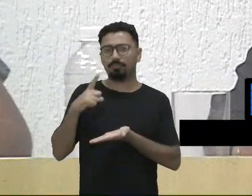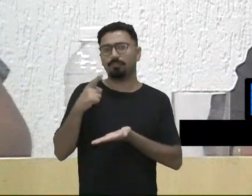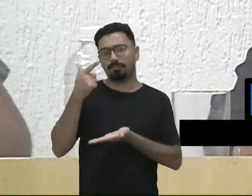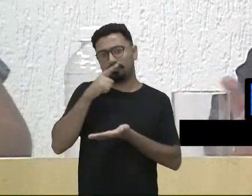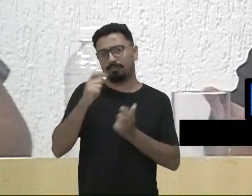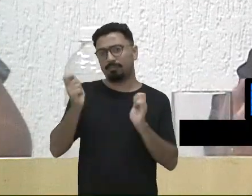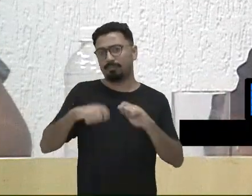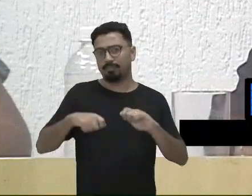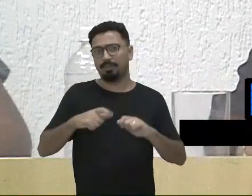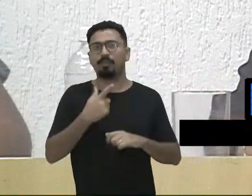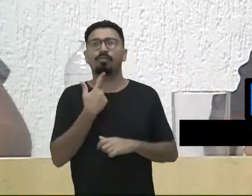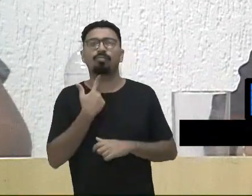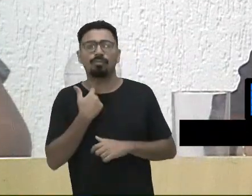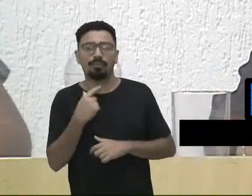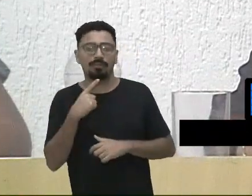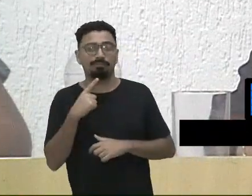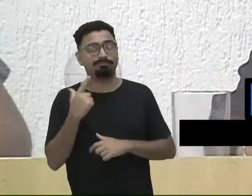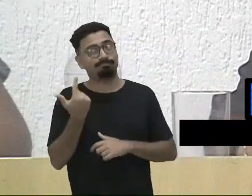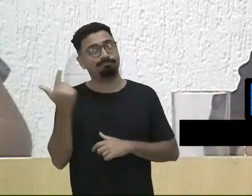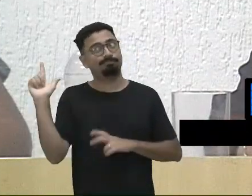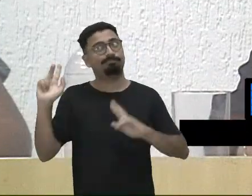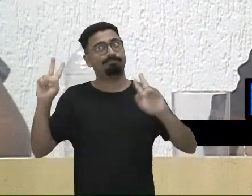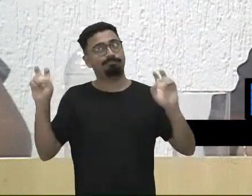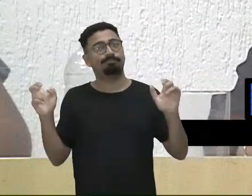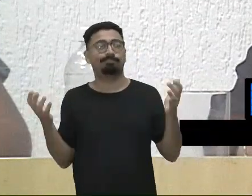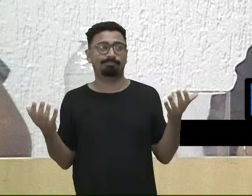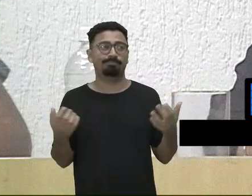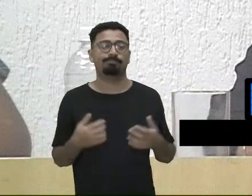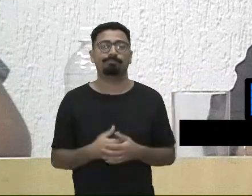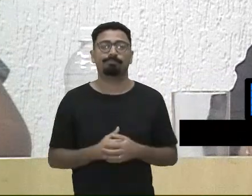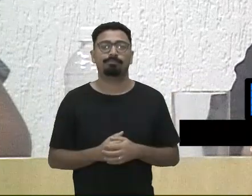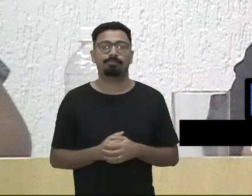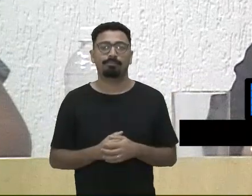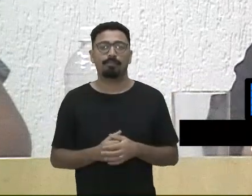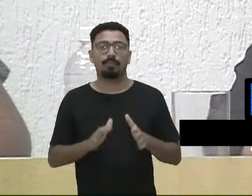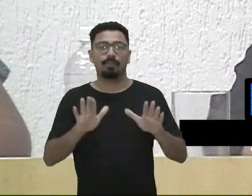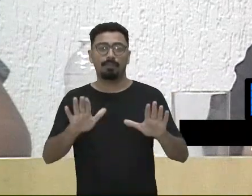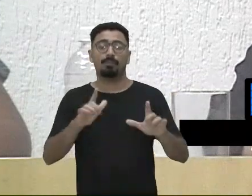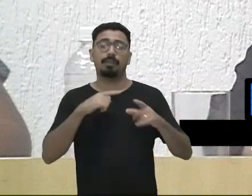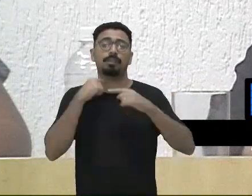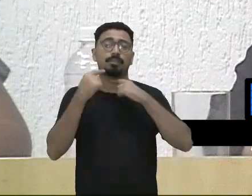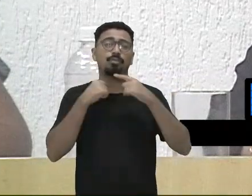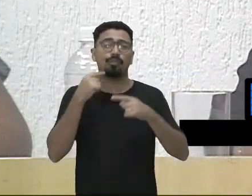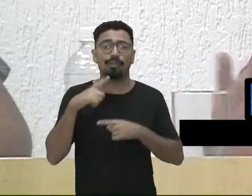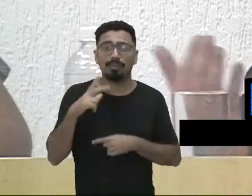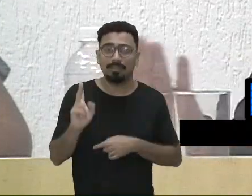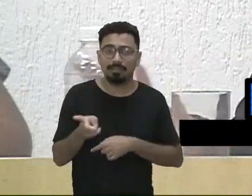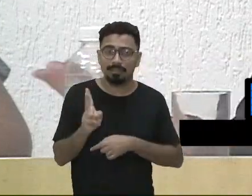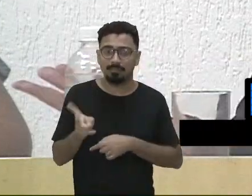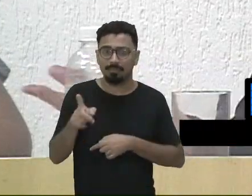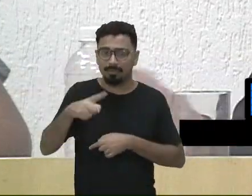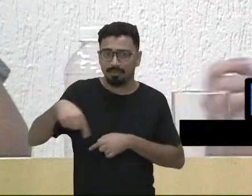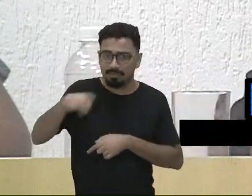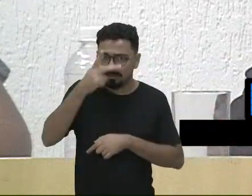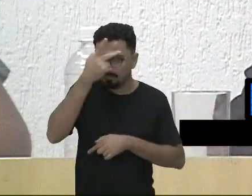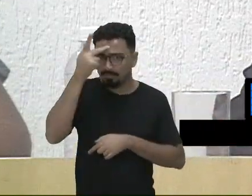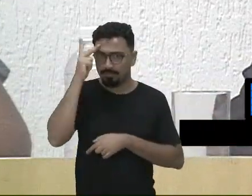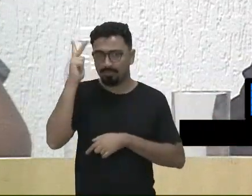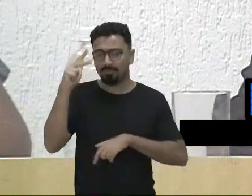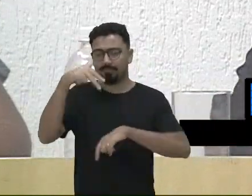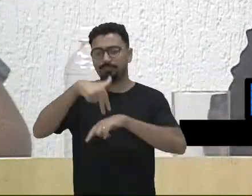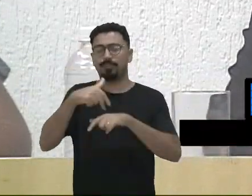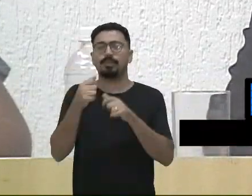Temos vontade? Já é outro debate. Mas a dúvida que paira sempre no ar é: essas pessoas que assumiram aqui a